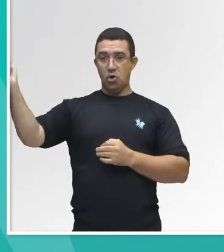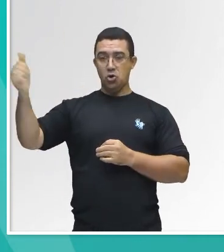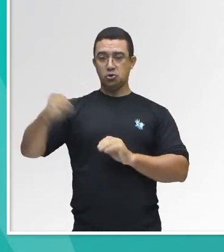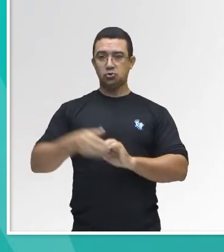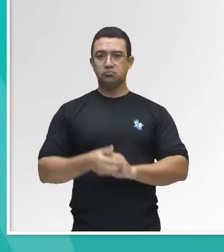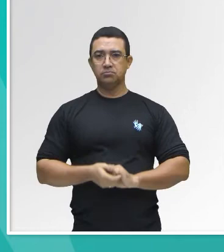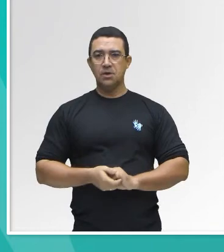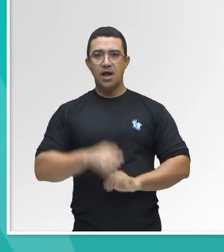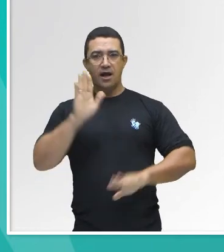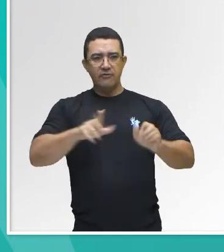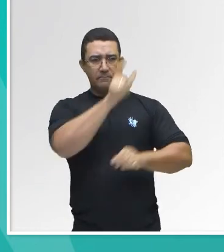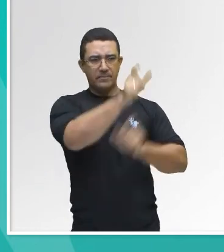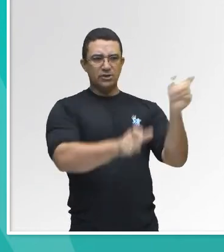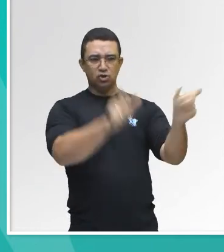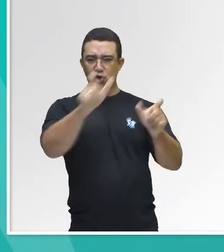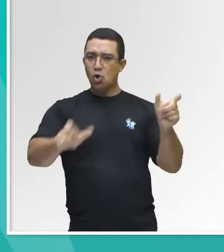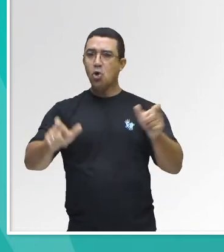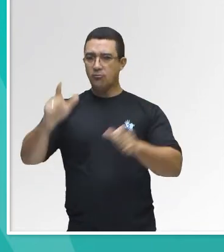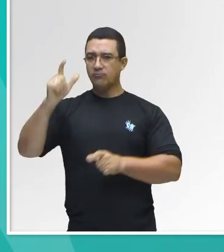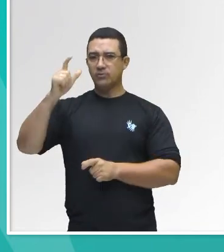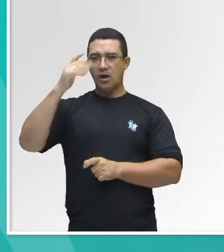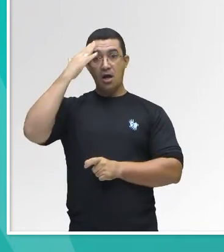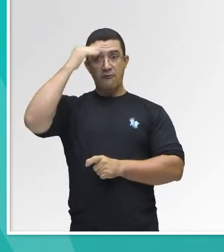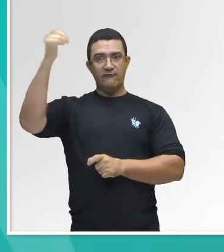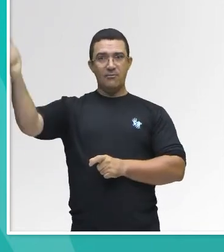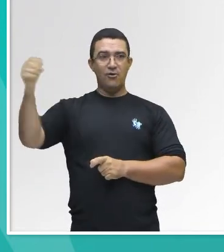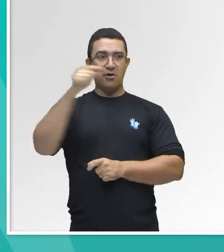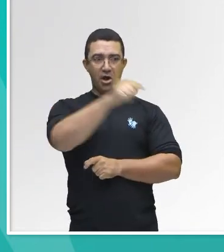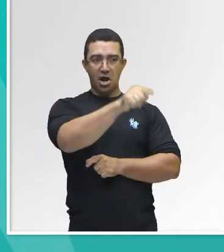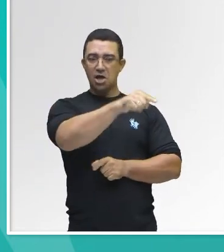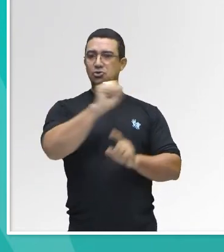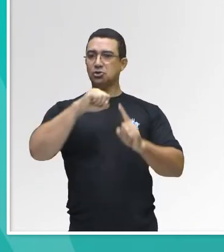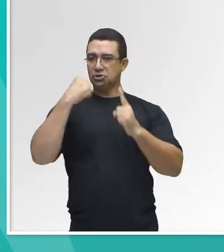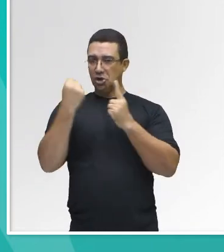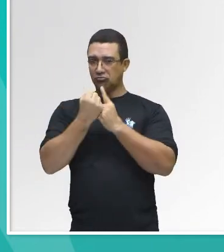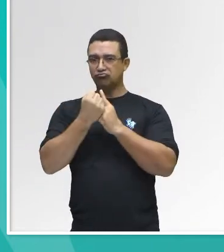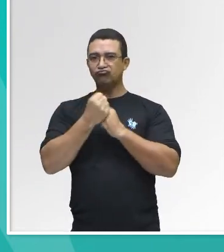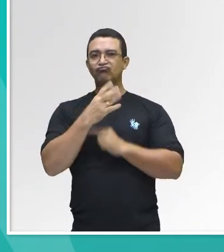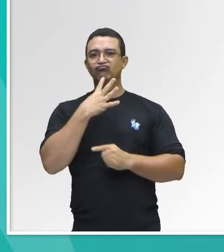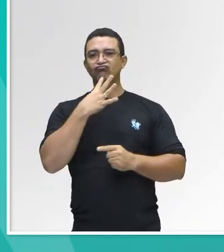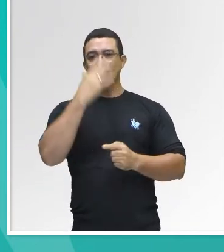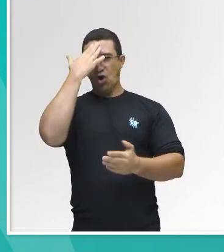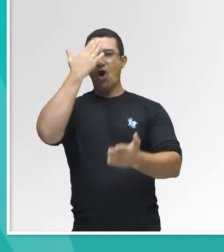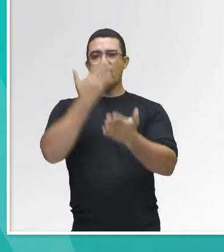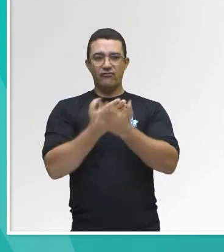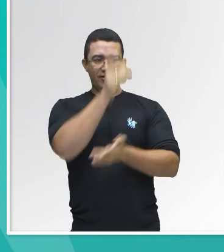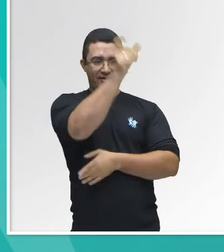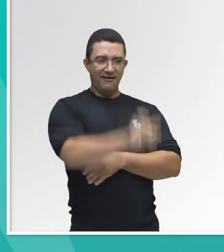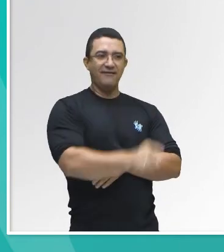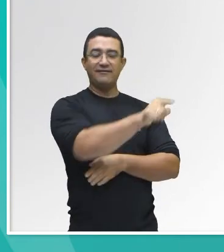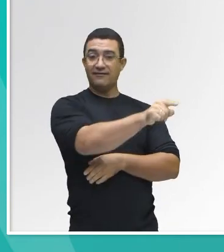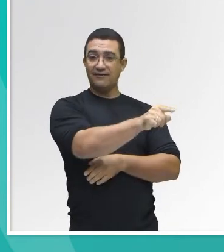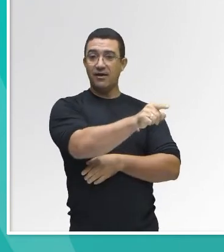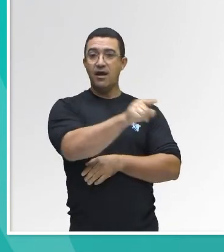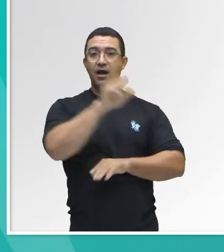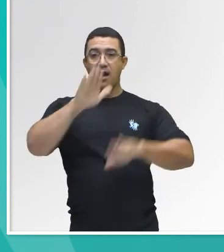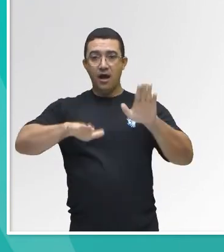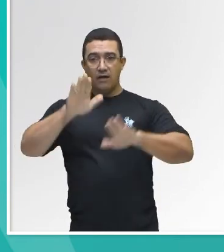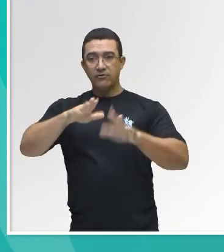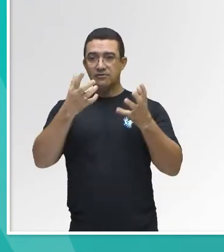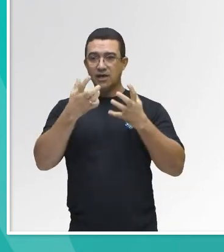um personagem bem valorado socialmente. Normalmente, quando a gente quer convencer